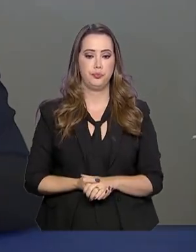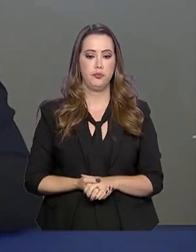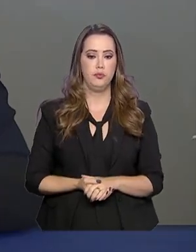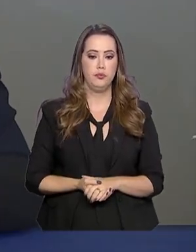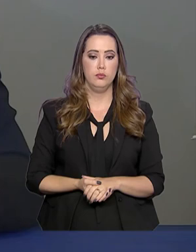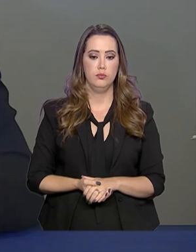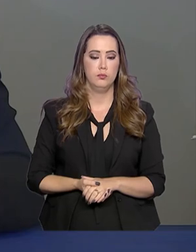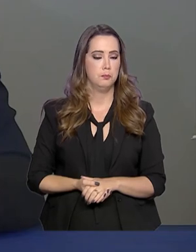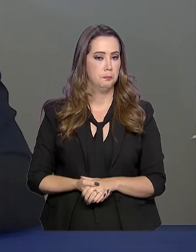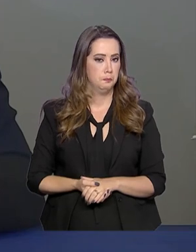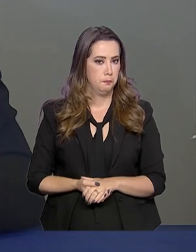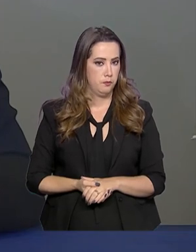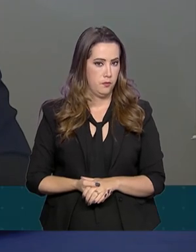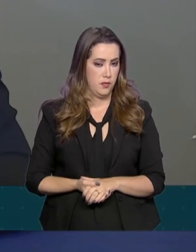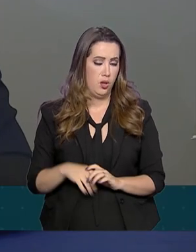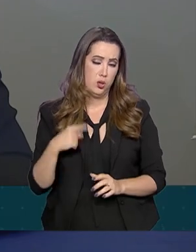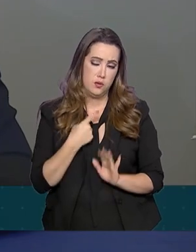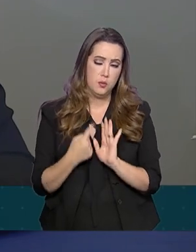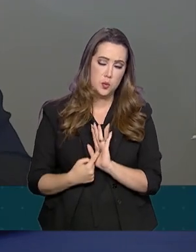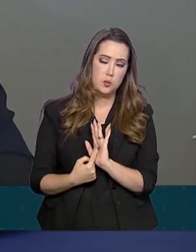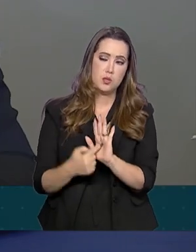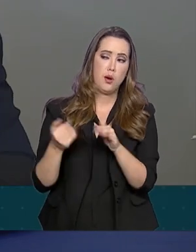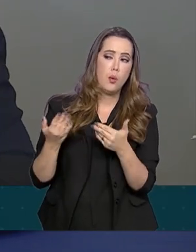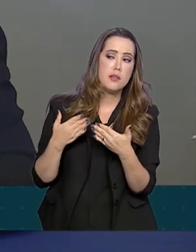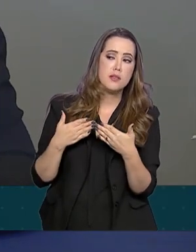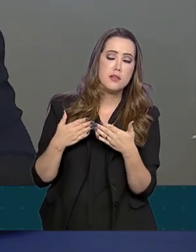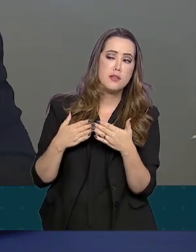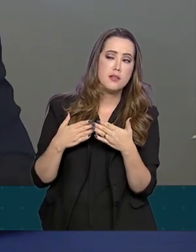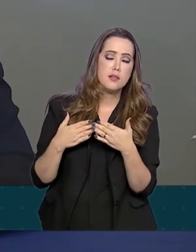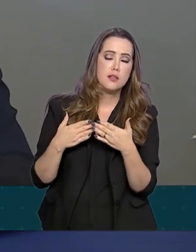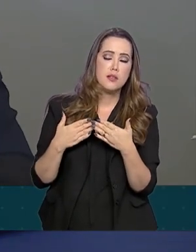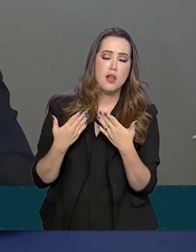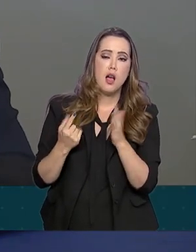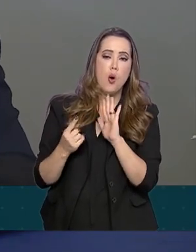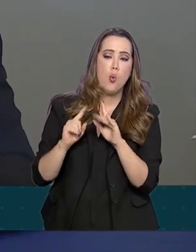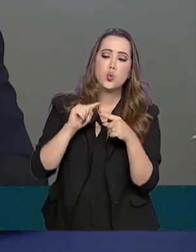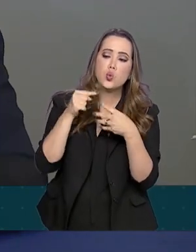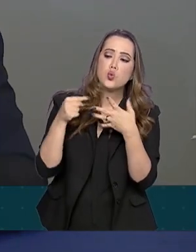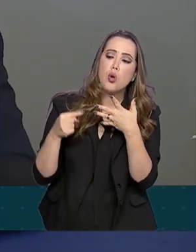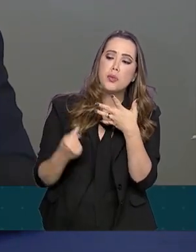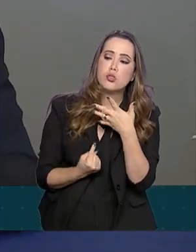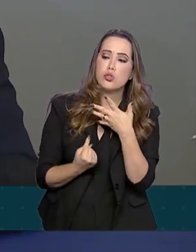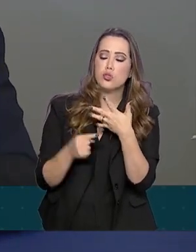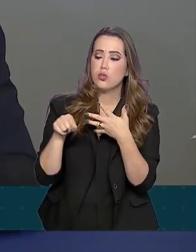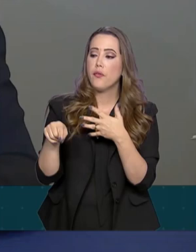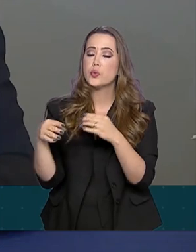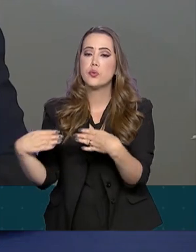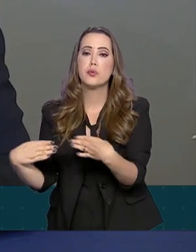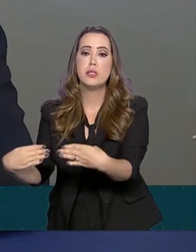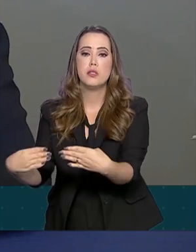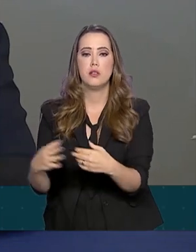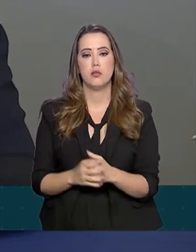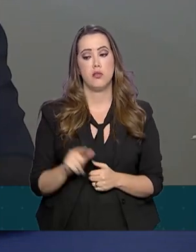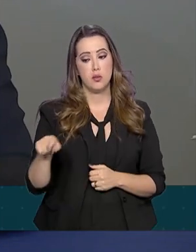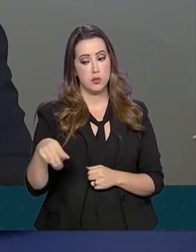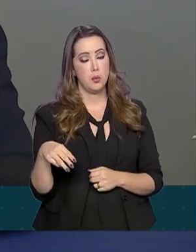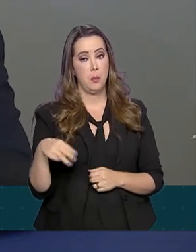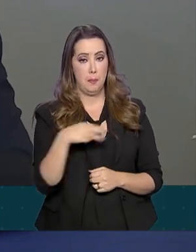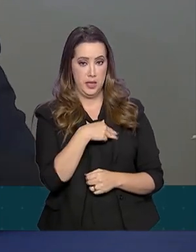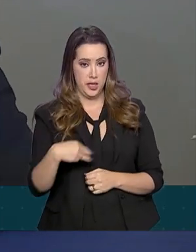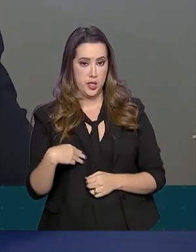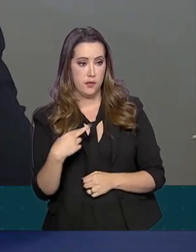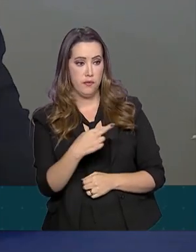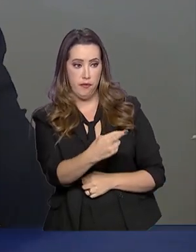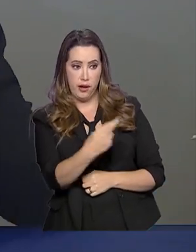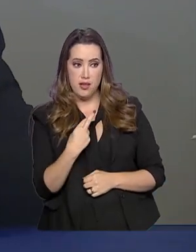Nós vamos colocar para os ministros as metas. Aí o ministro vai dizer para mim, pô, desculpe aí, vice-presidente, mas isso aí não dá, não vou conseguir fazer,